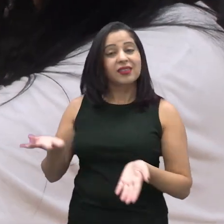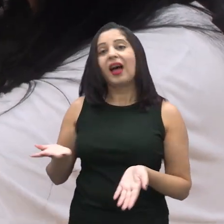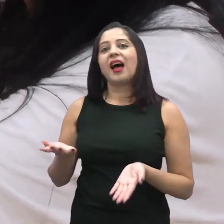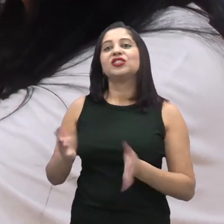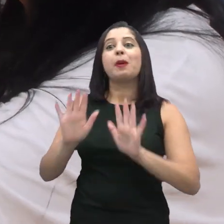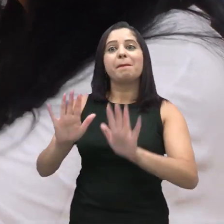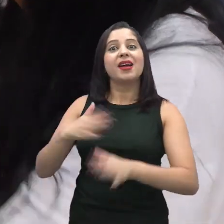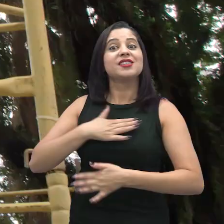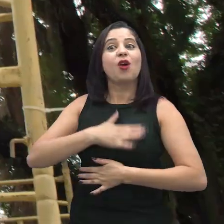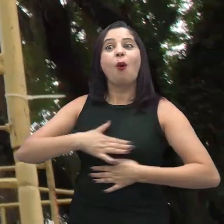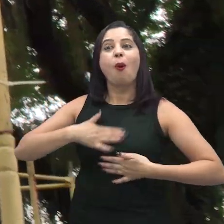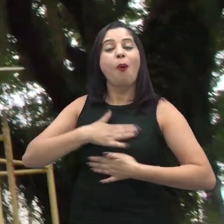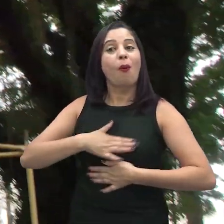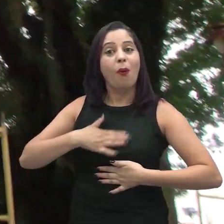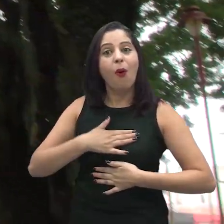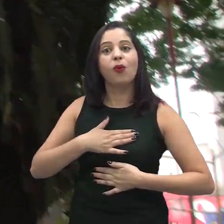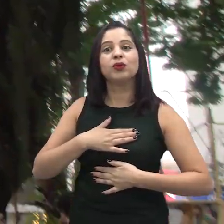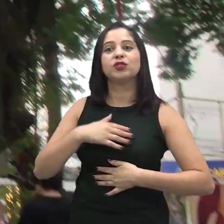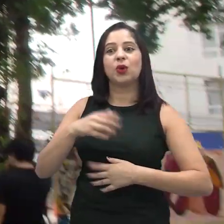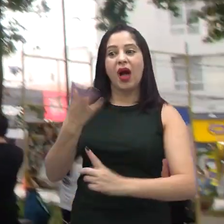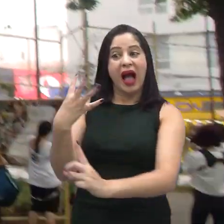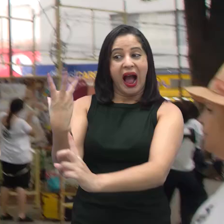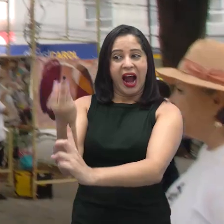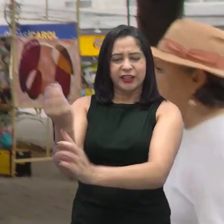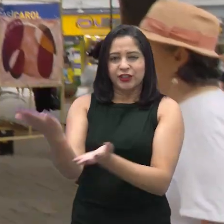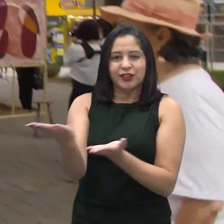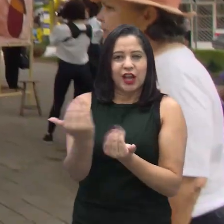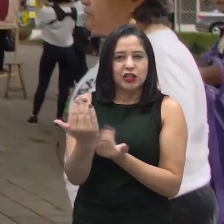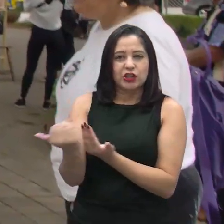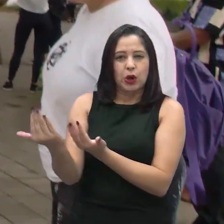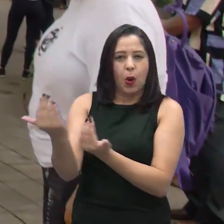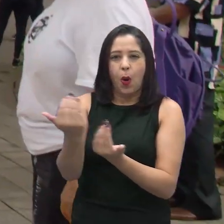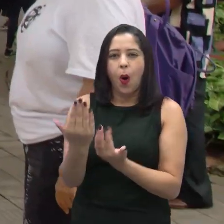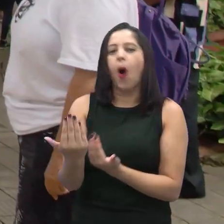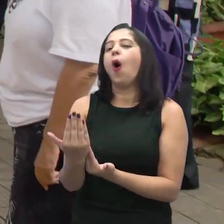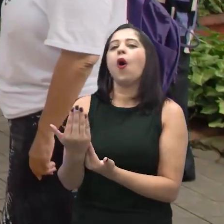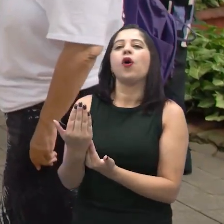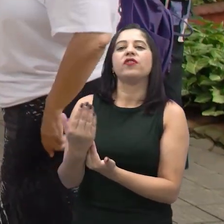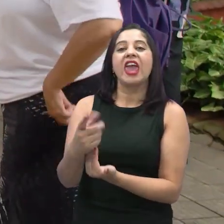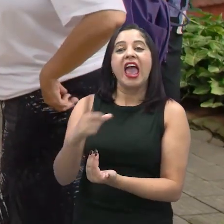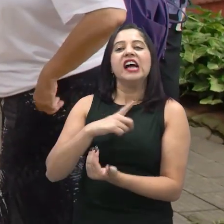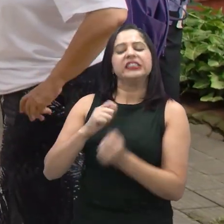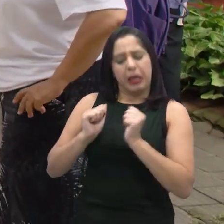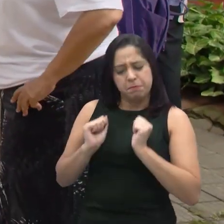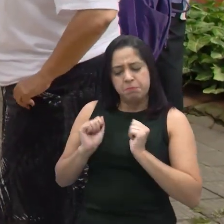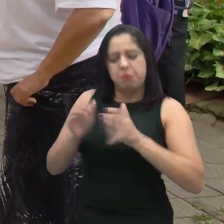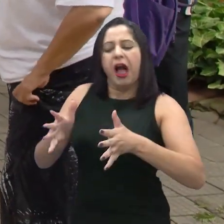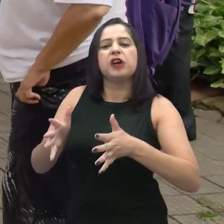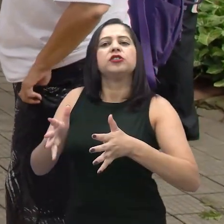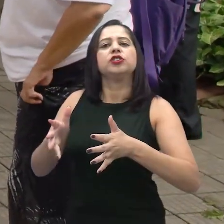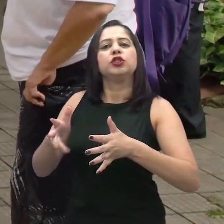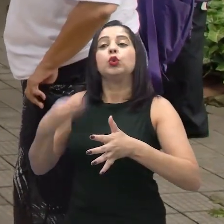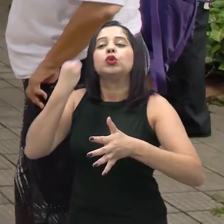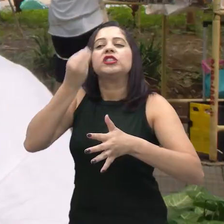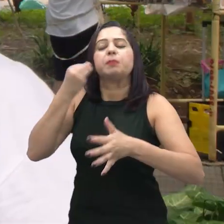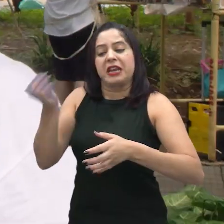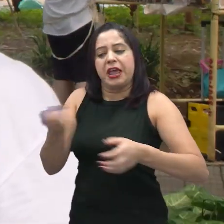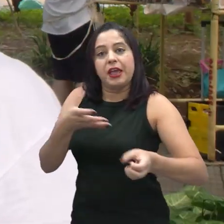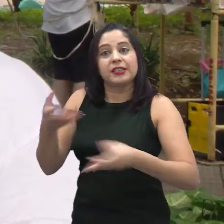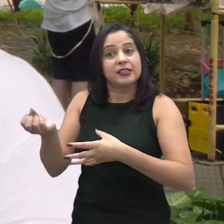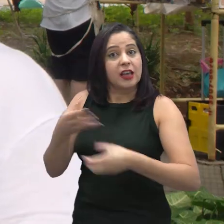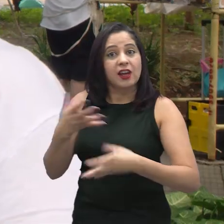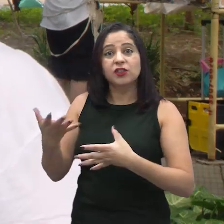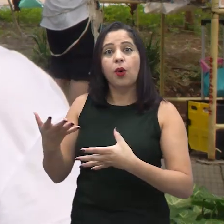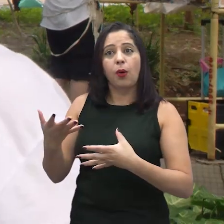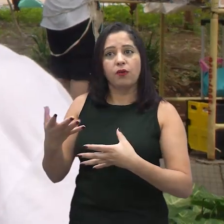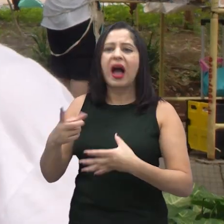é dessa energia, sabe? Dos artistas jovens que têm esse espírito de experimentar, de querer vir e vai superando as